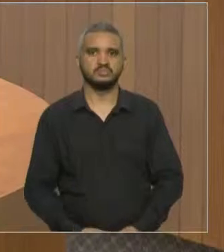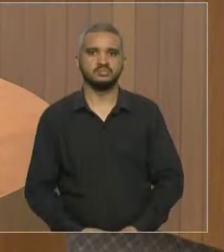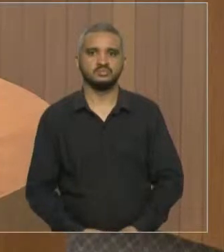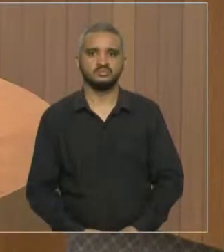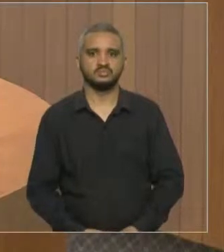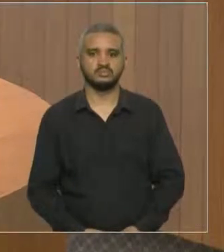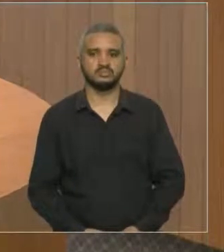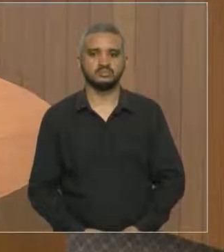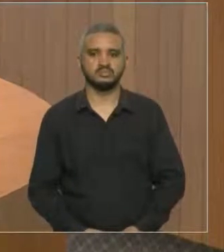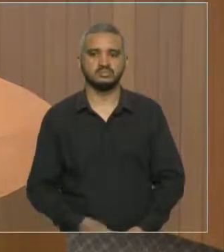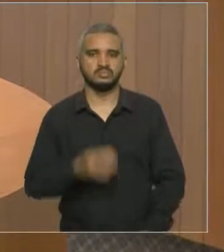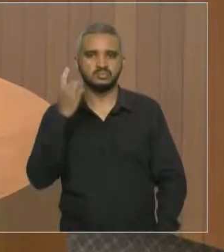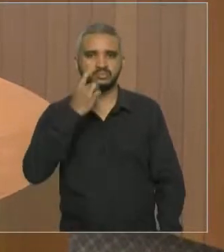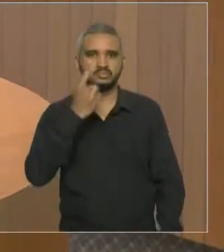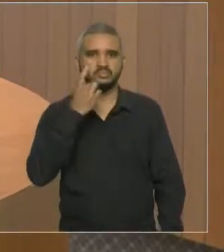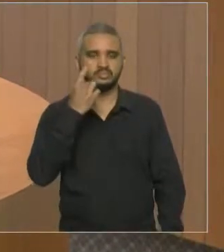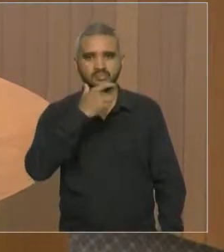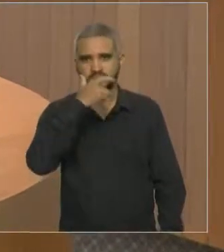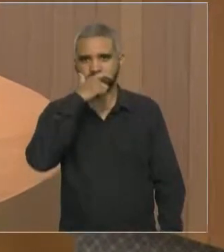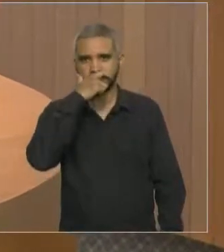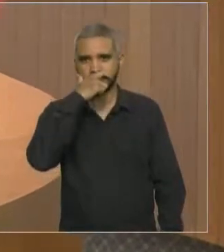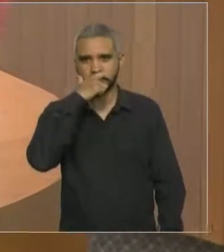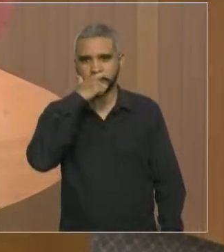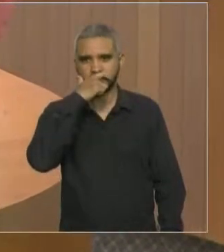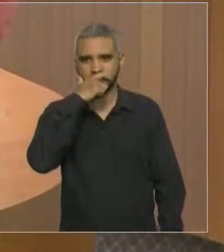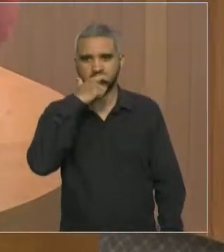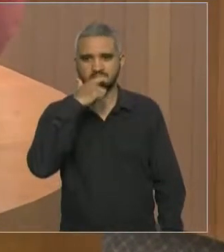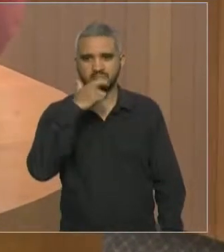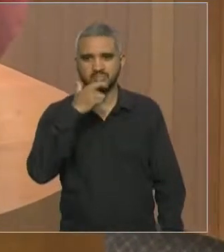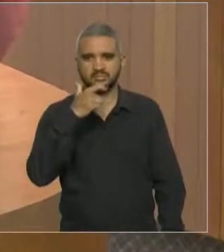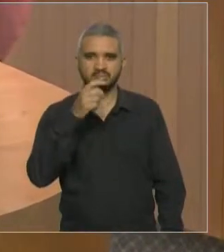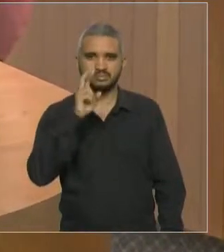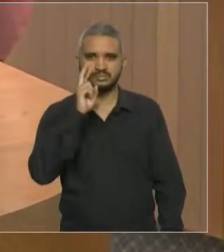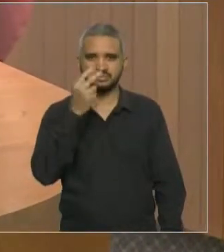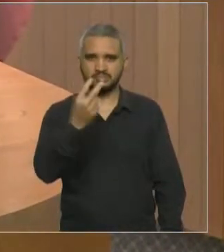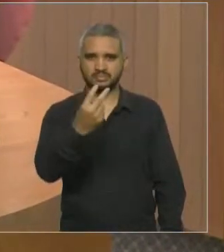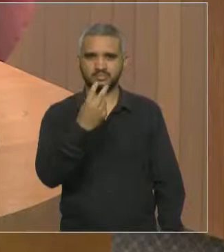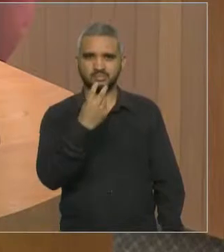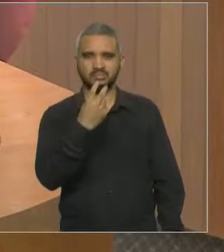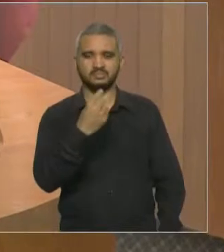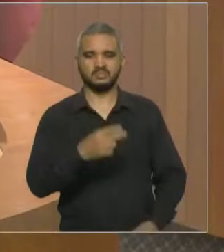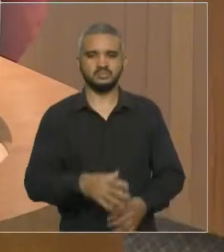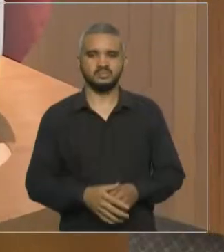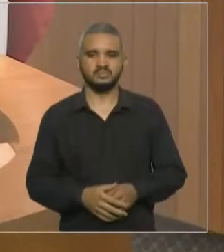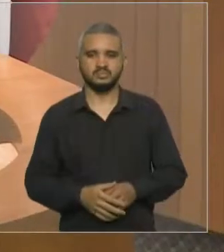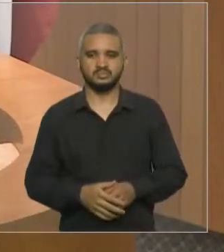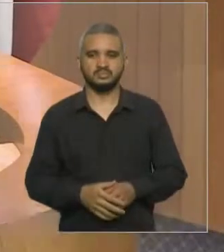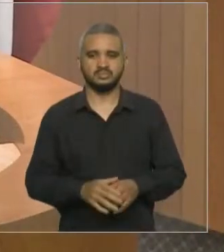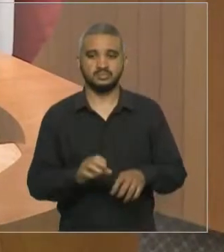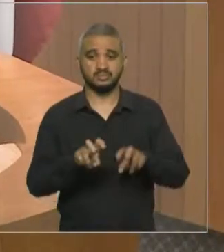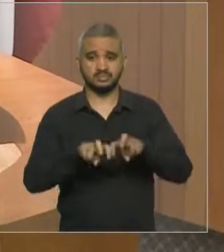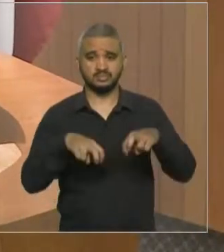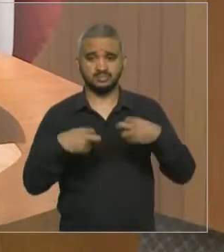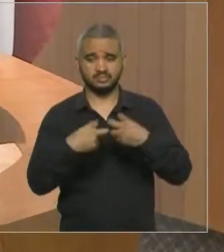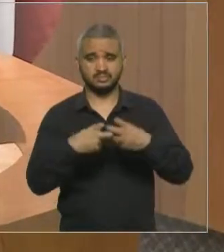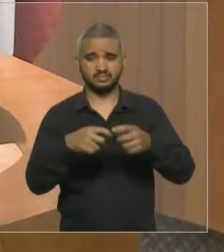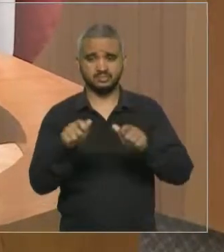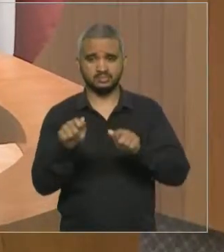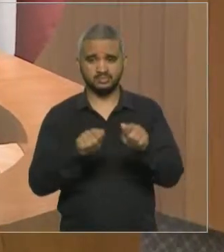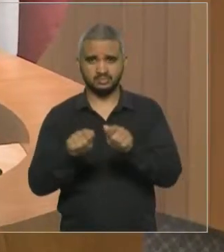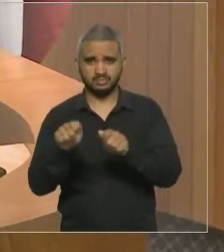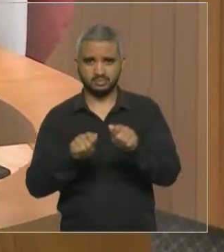o deputado césar sempre demorada nem tanto nas comissões de administração e orçamento mas